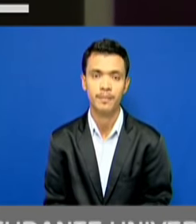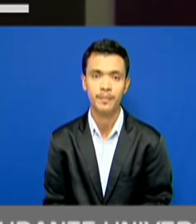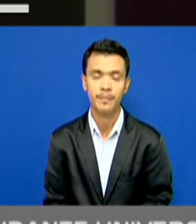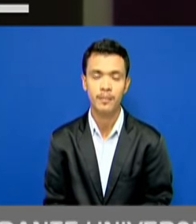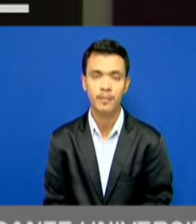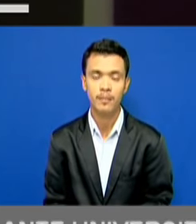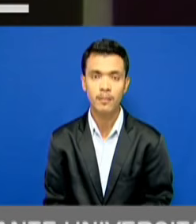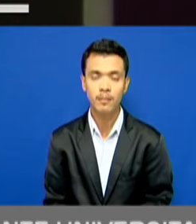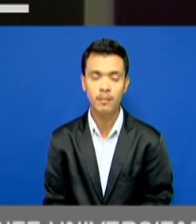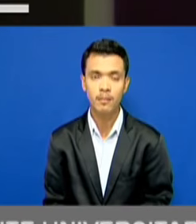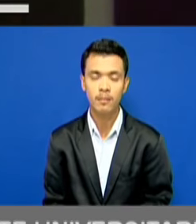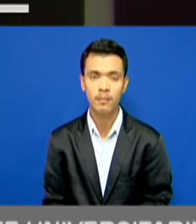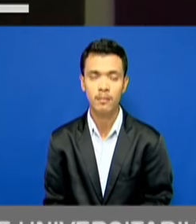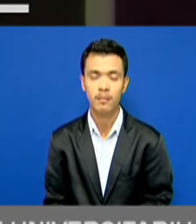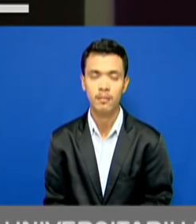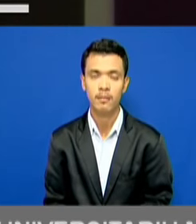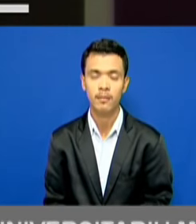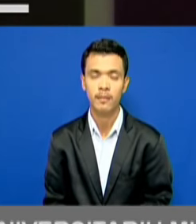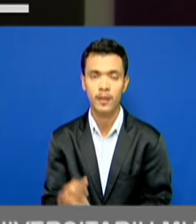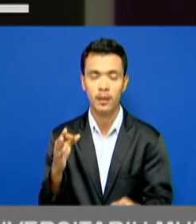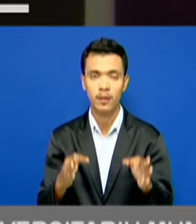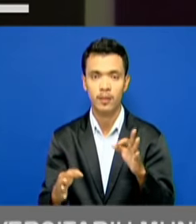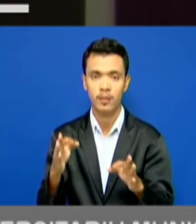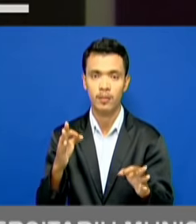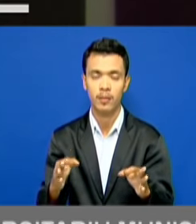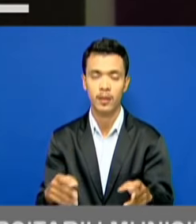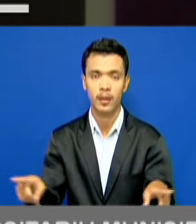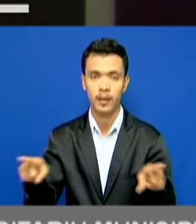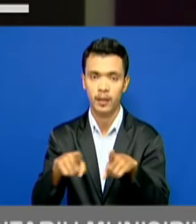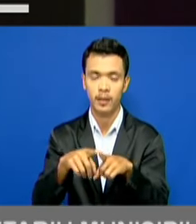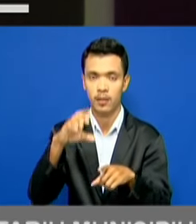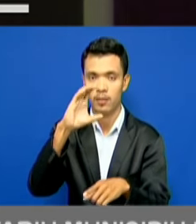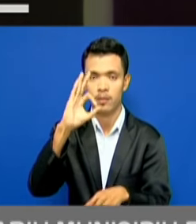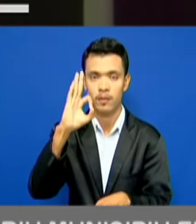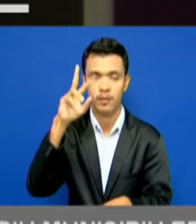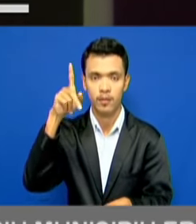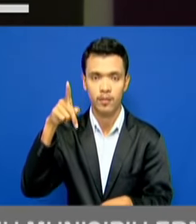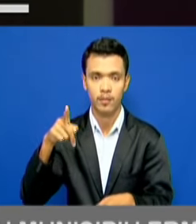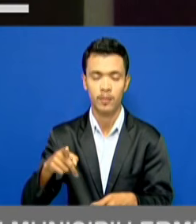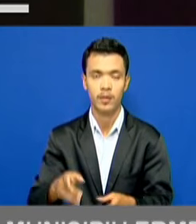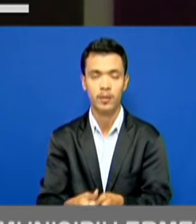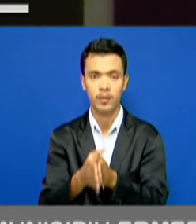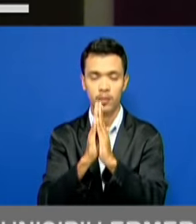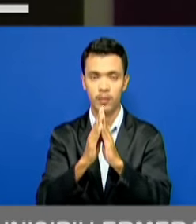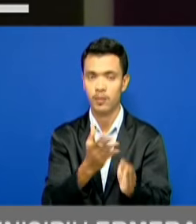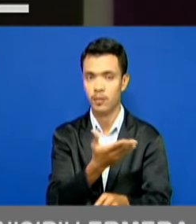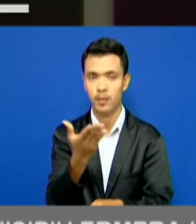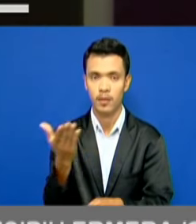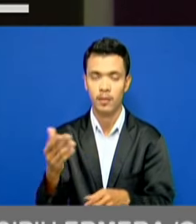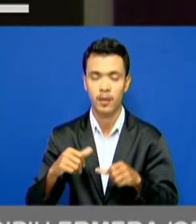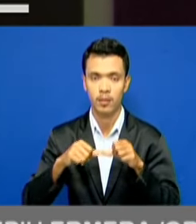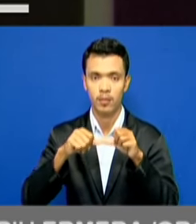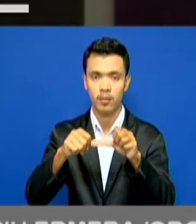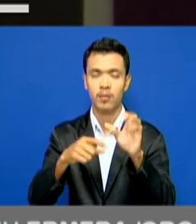tenho referência a cada posição. Não é? Em nome da Comissão de Função Pública, a cara de desafio é de boa de Sira, a tu continua a